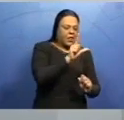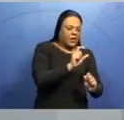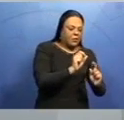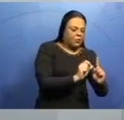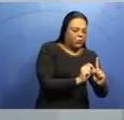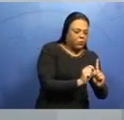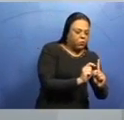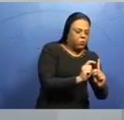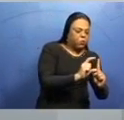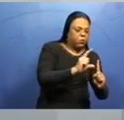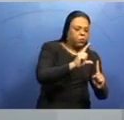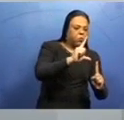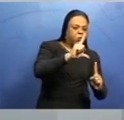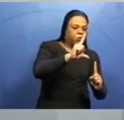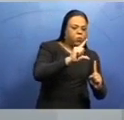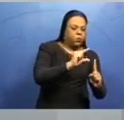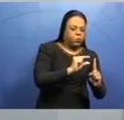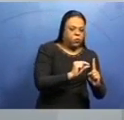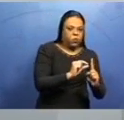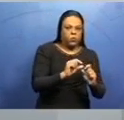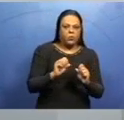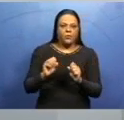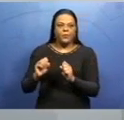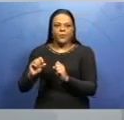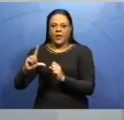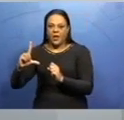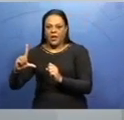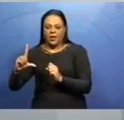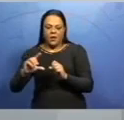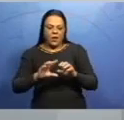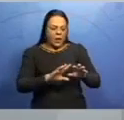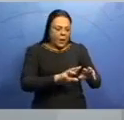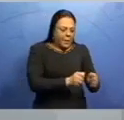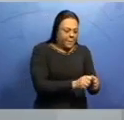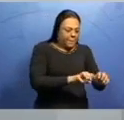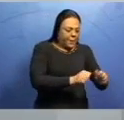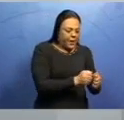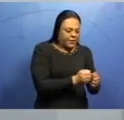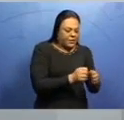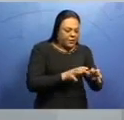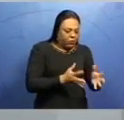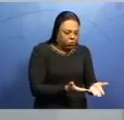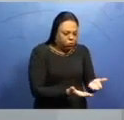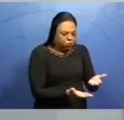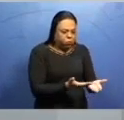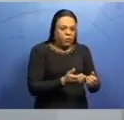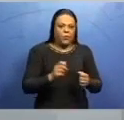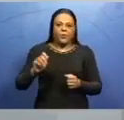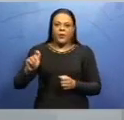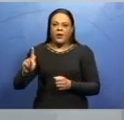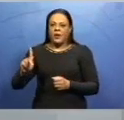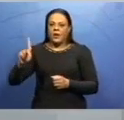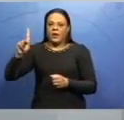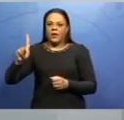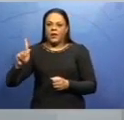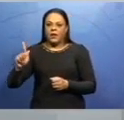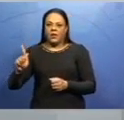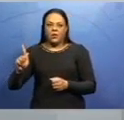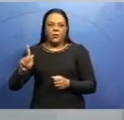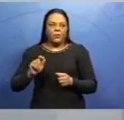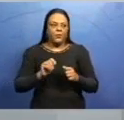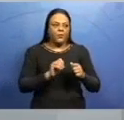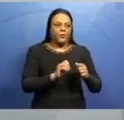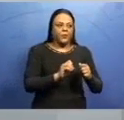símbolo L. Massa, em quilos, o símbolo KG. Superfície aérea,